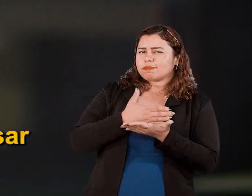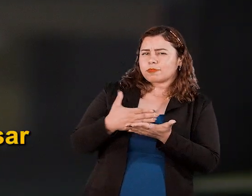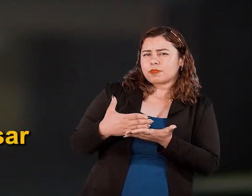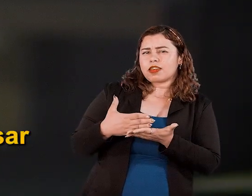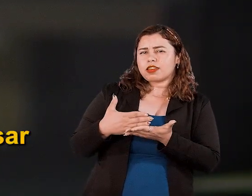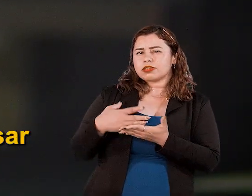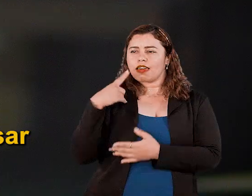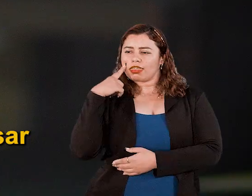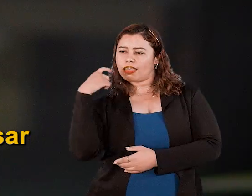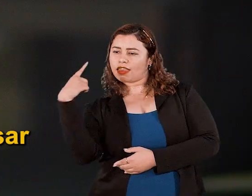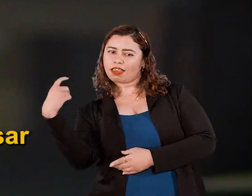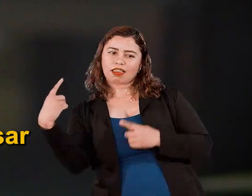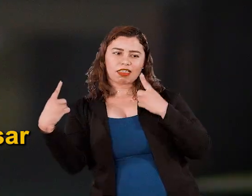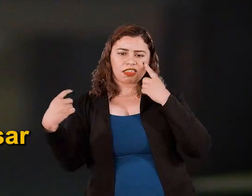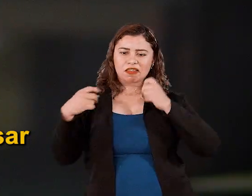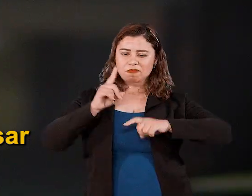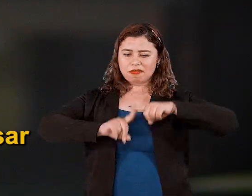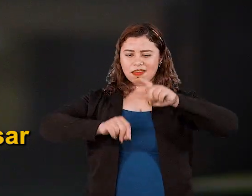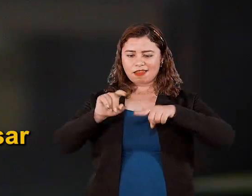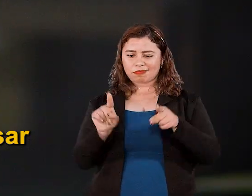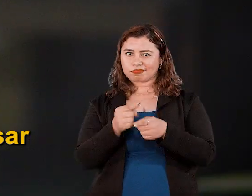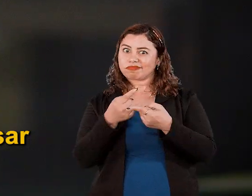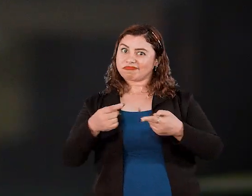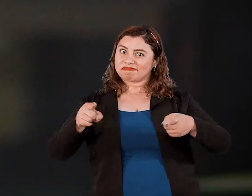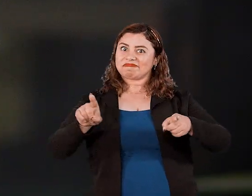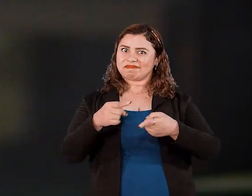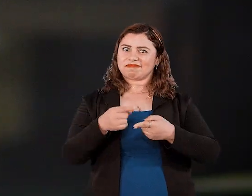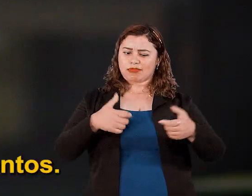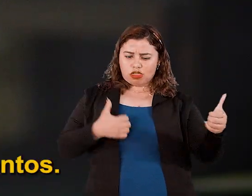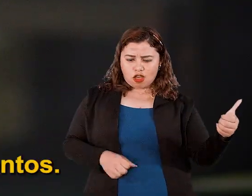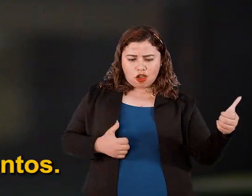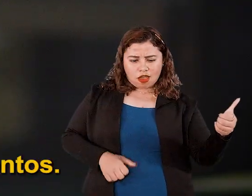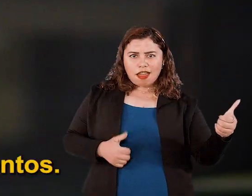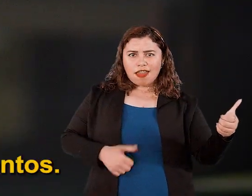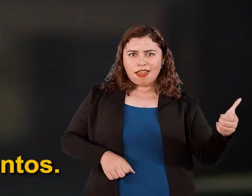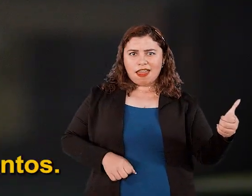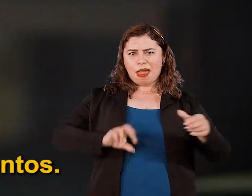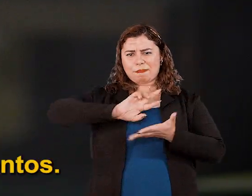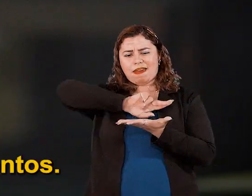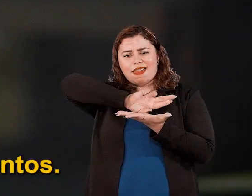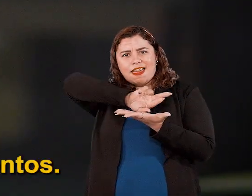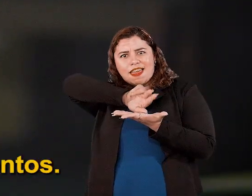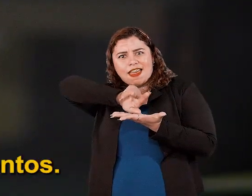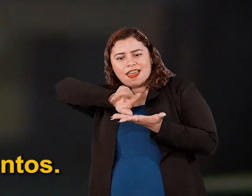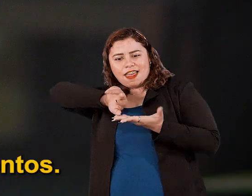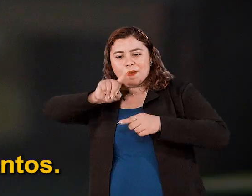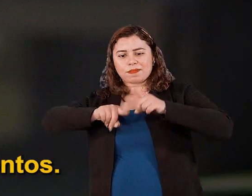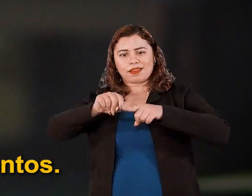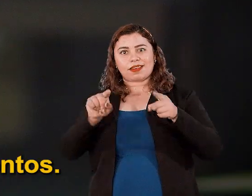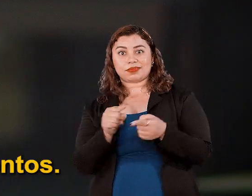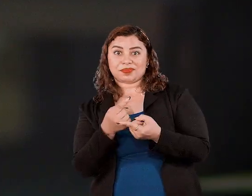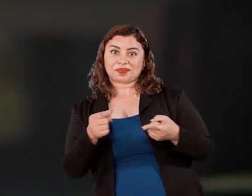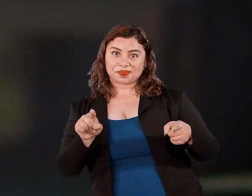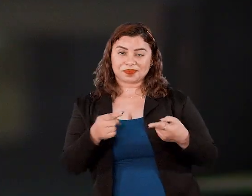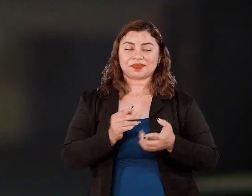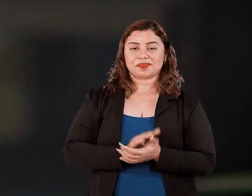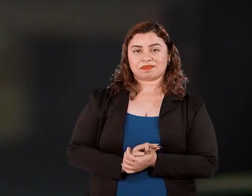E ele começa então a se interessar por todos os instrumentos, a tocar uma grande variedade de